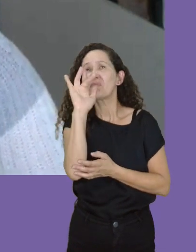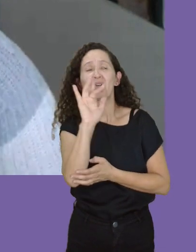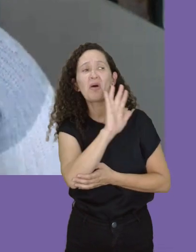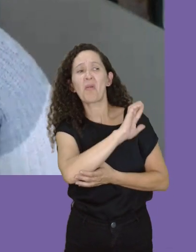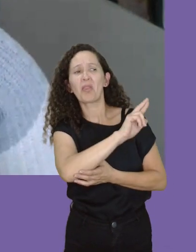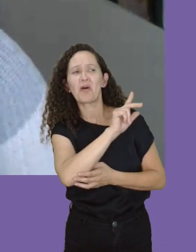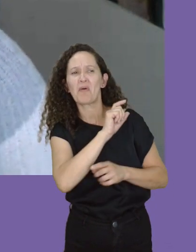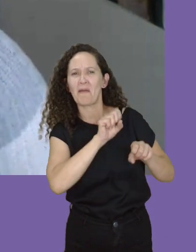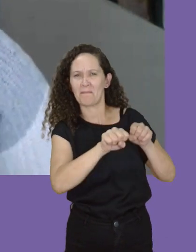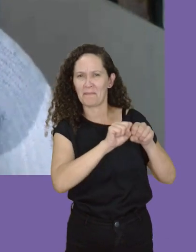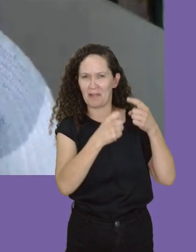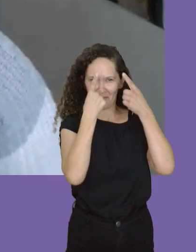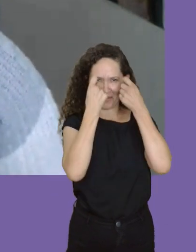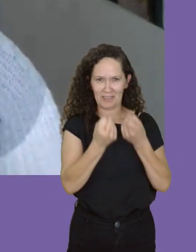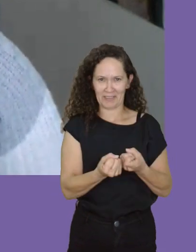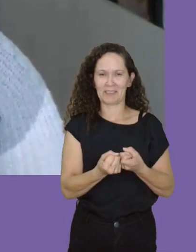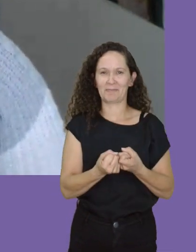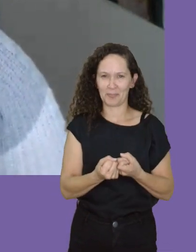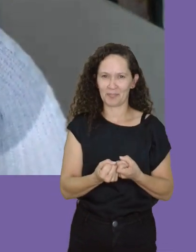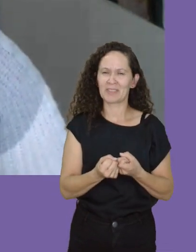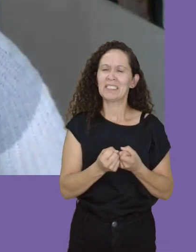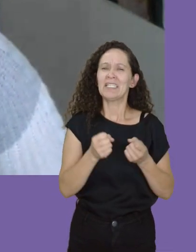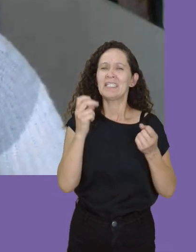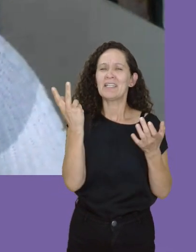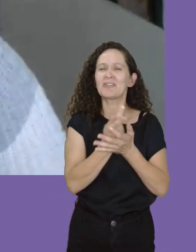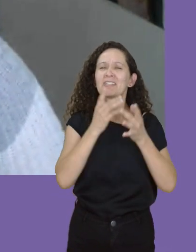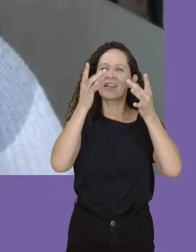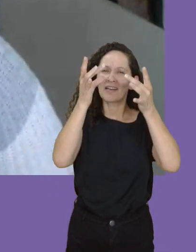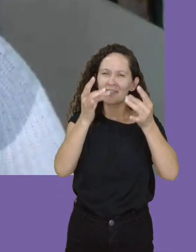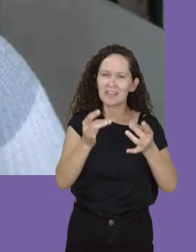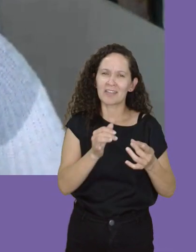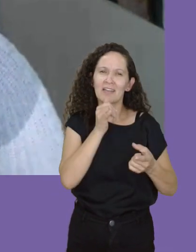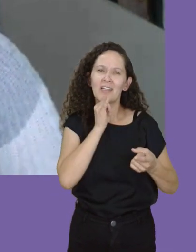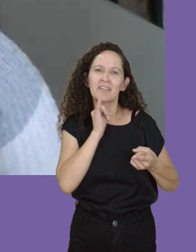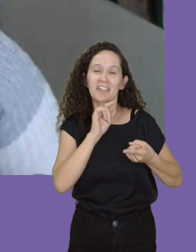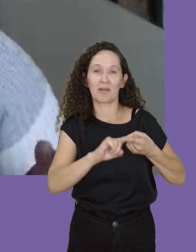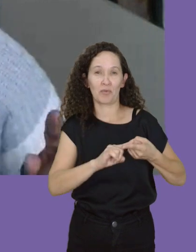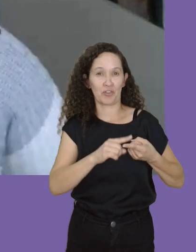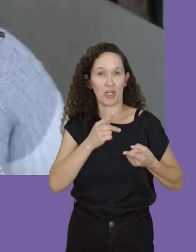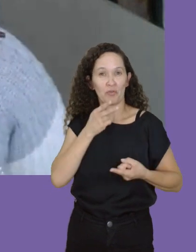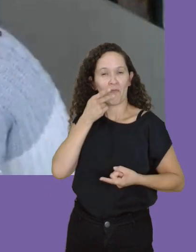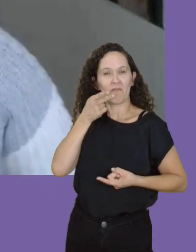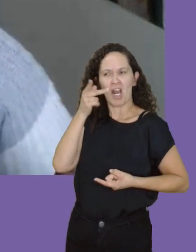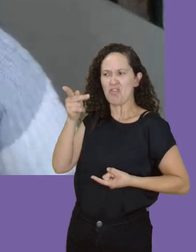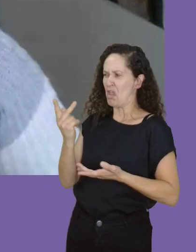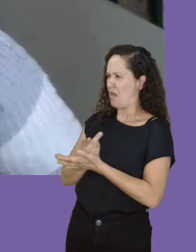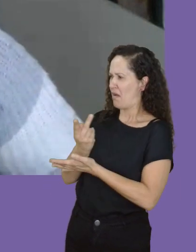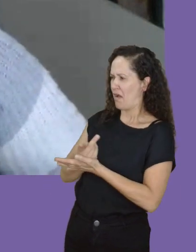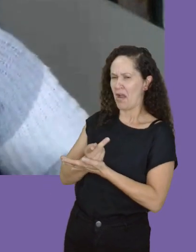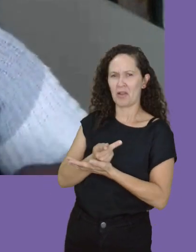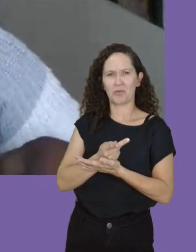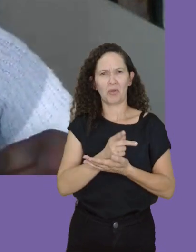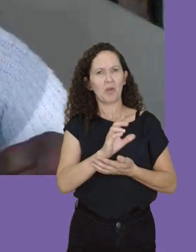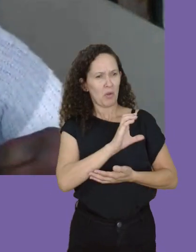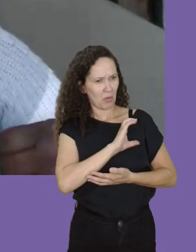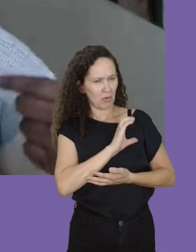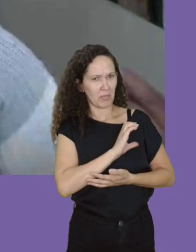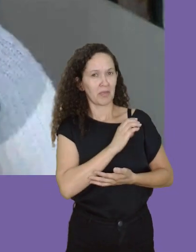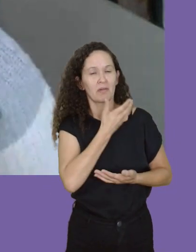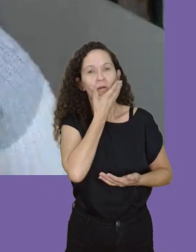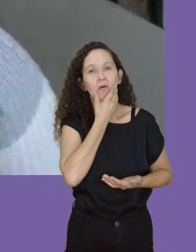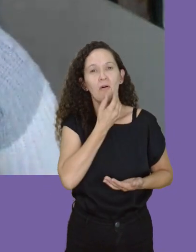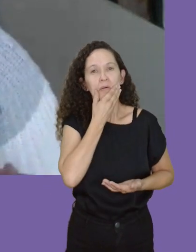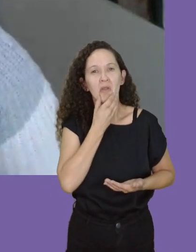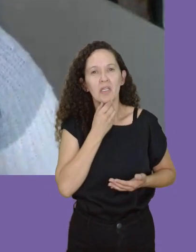tal, né? E elas se dão os pequenos detalhes, na perda do direito de fala, né? No companheiro